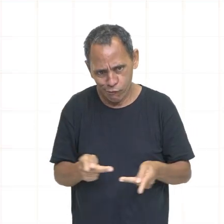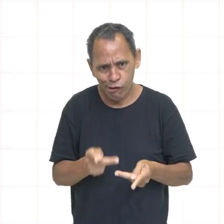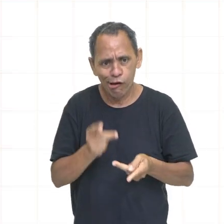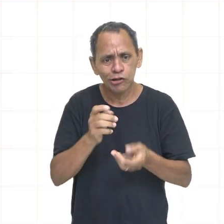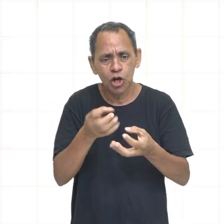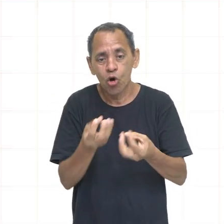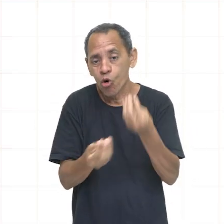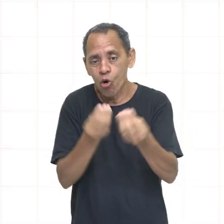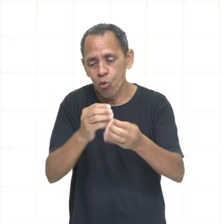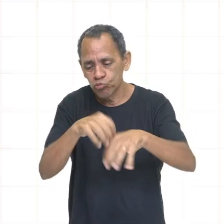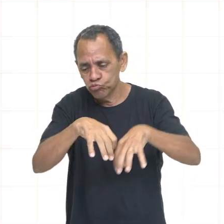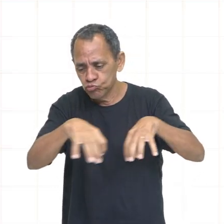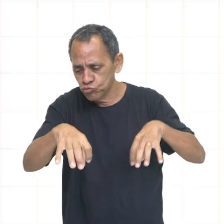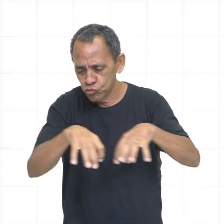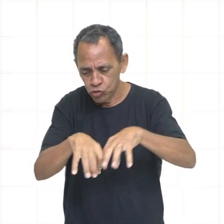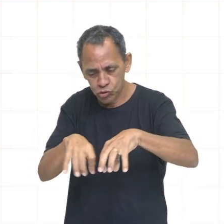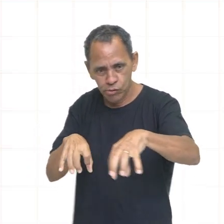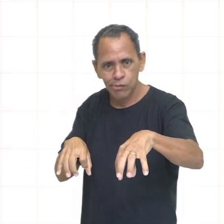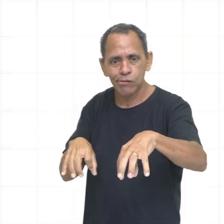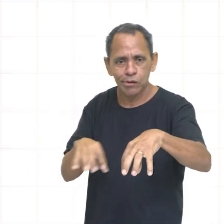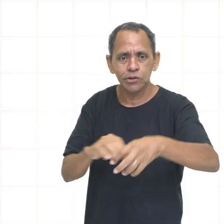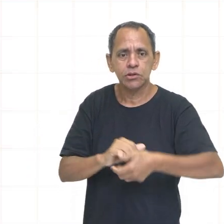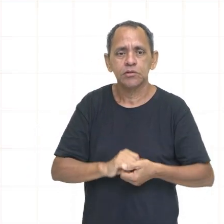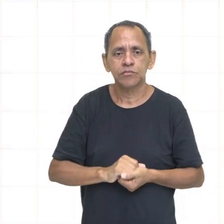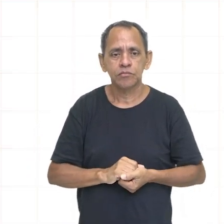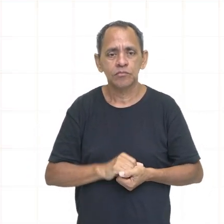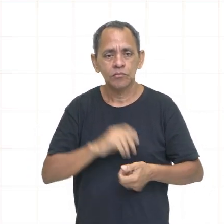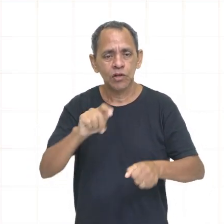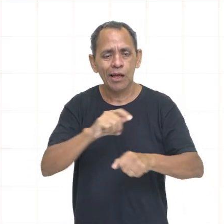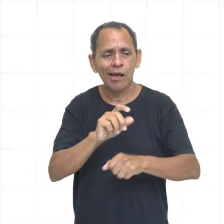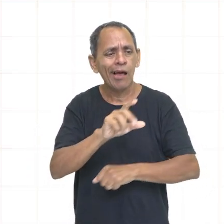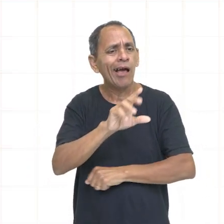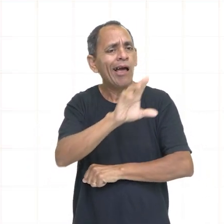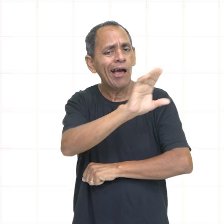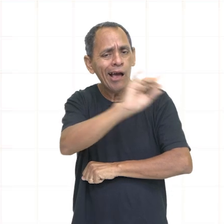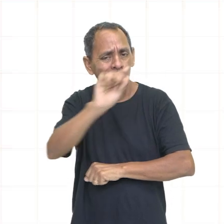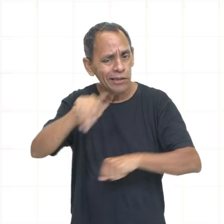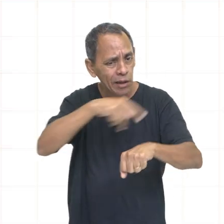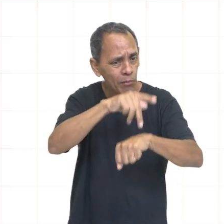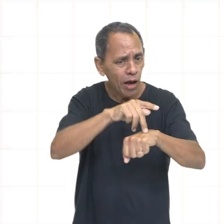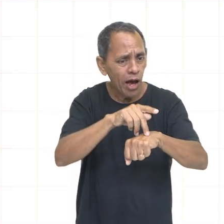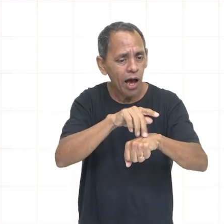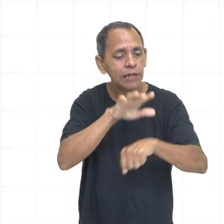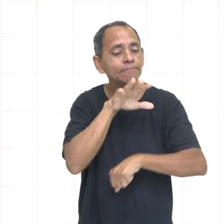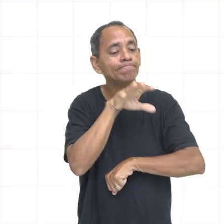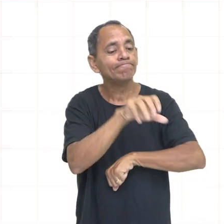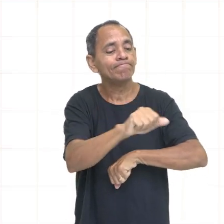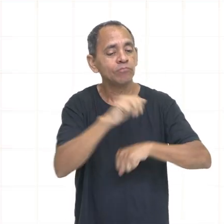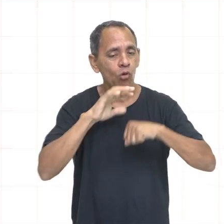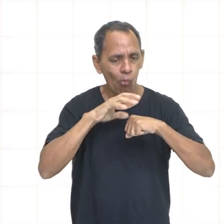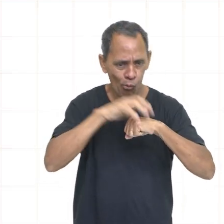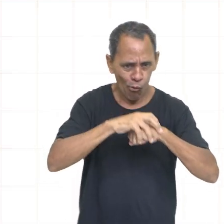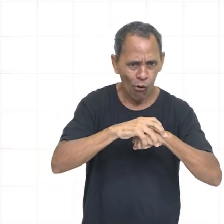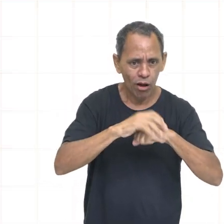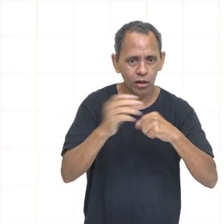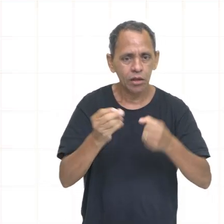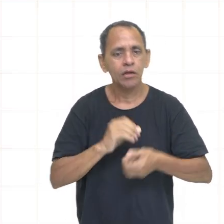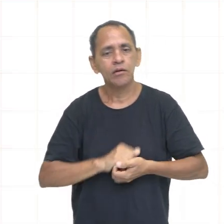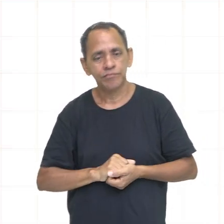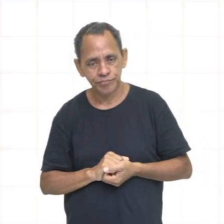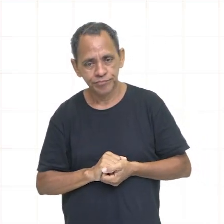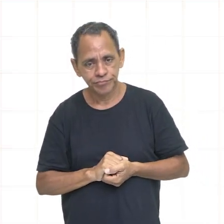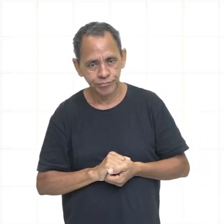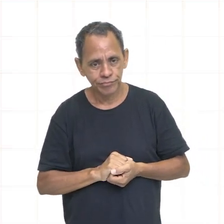os países dividiram entre si, cada um pegou o pedaço, a fatia que mais era conveniente para si. Para a